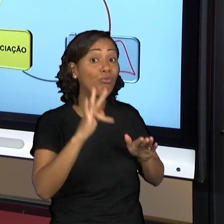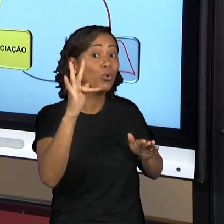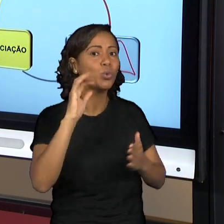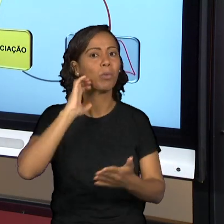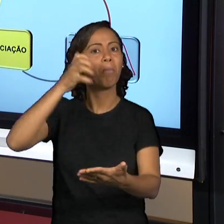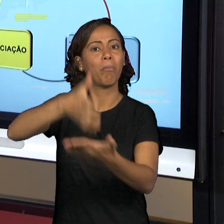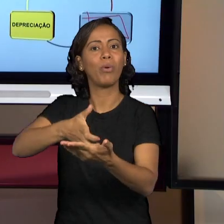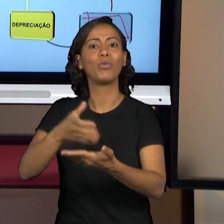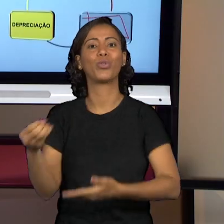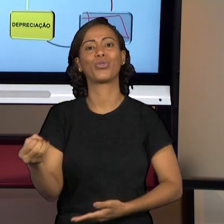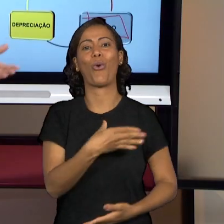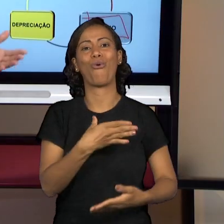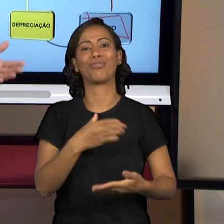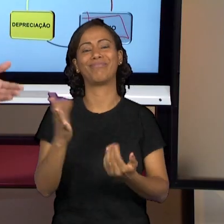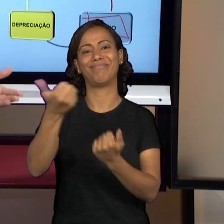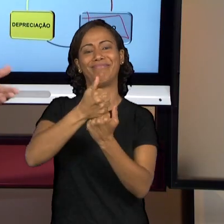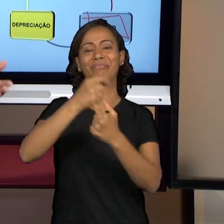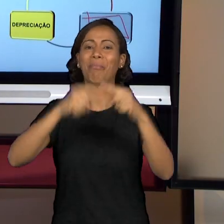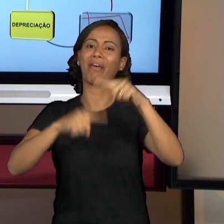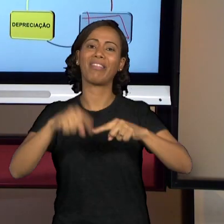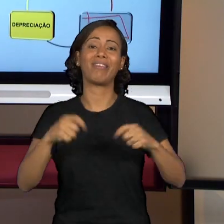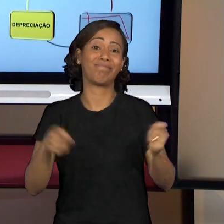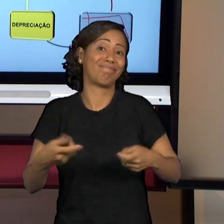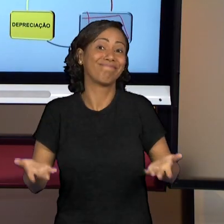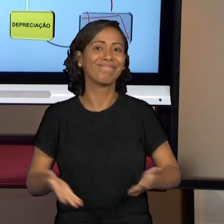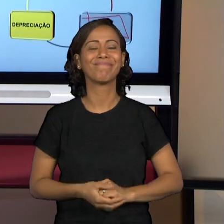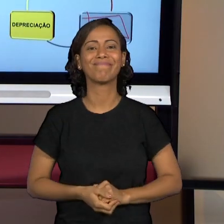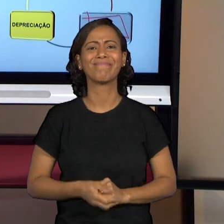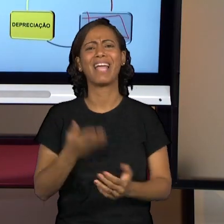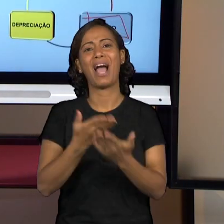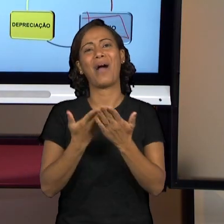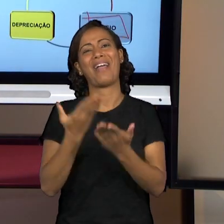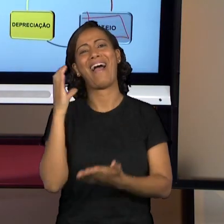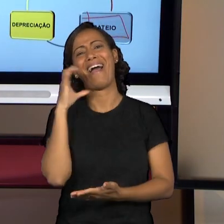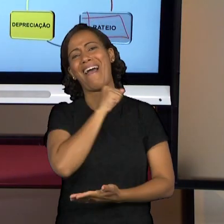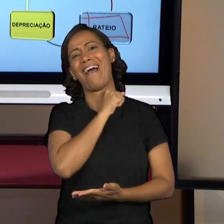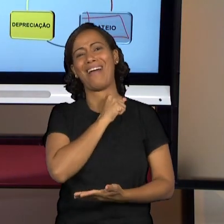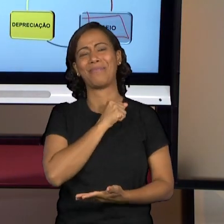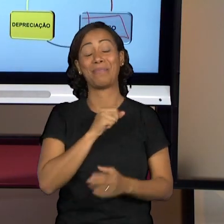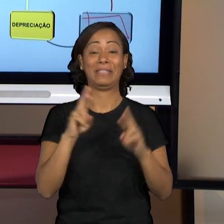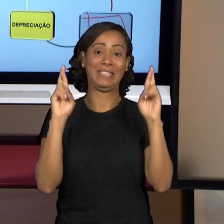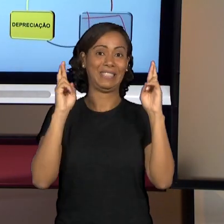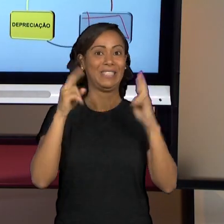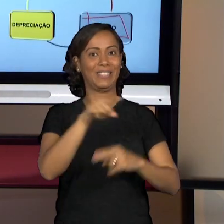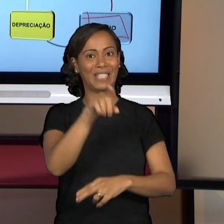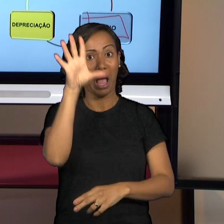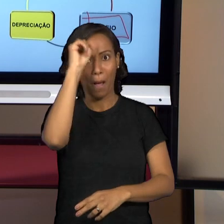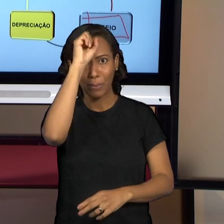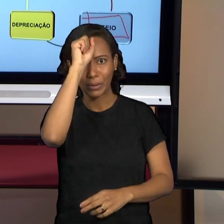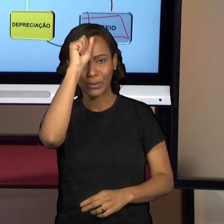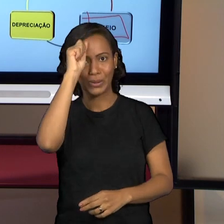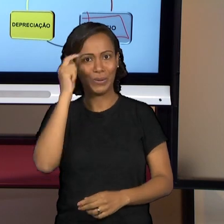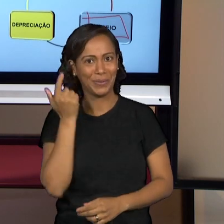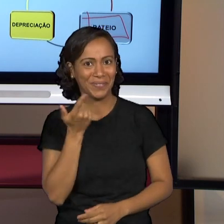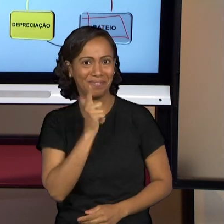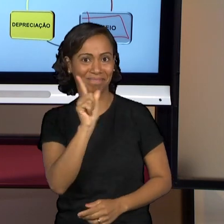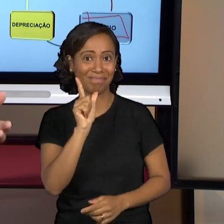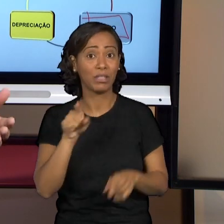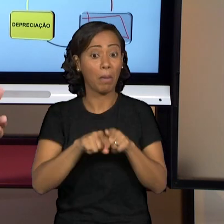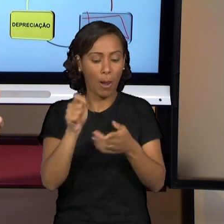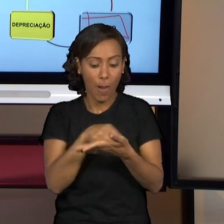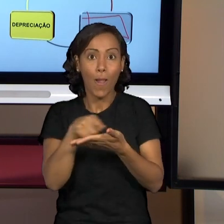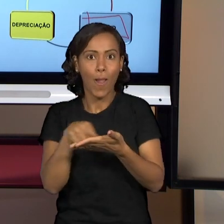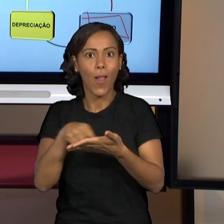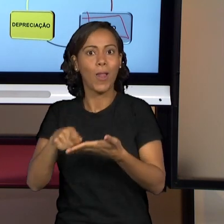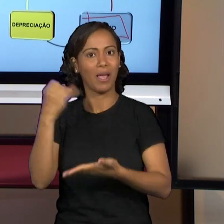recurso. Essa nossa aula com certeza passou muito rápido, mas eu espero que você tenha aprendido o suficiente e que tenha tomado nota de todas